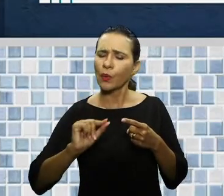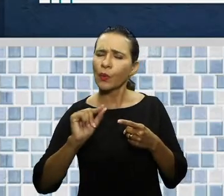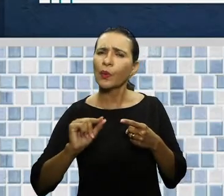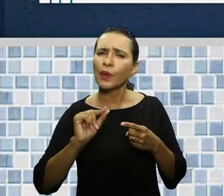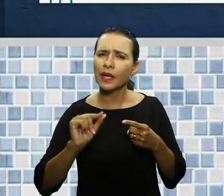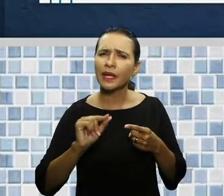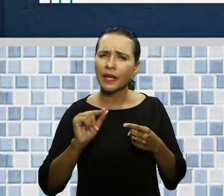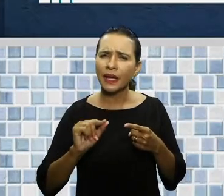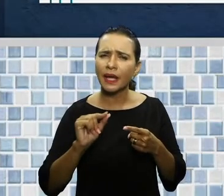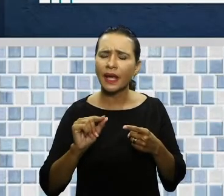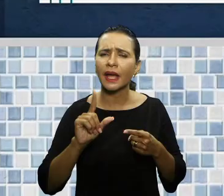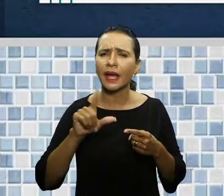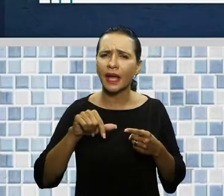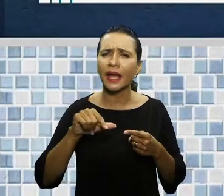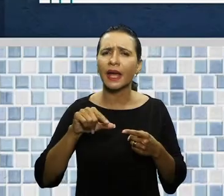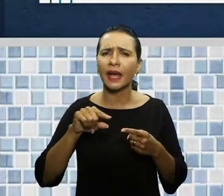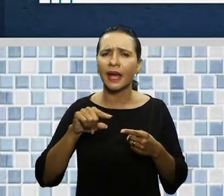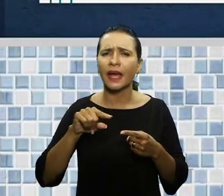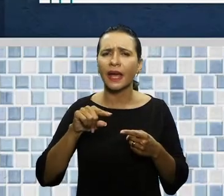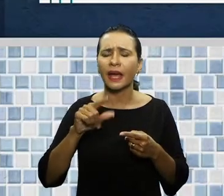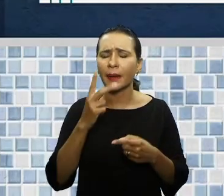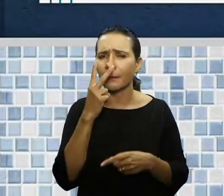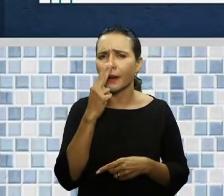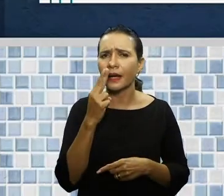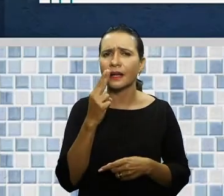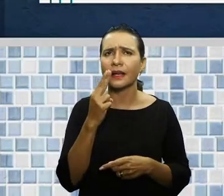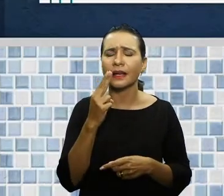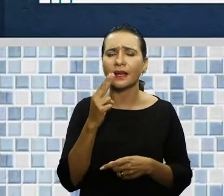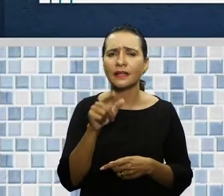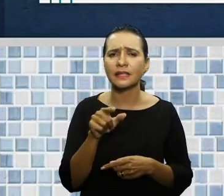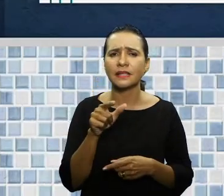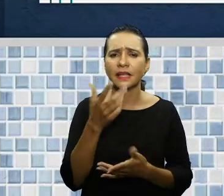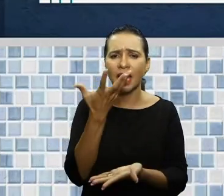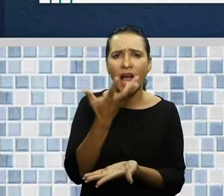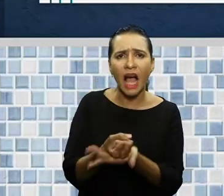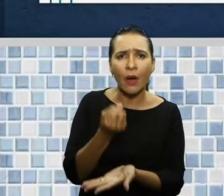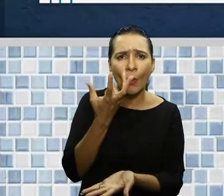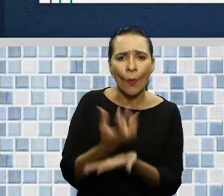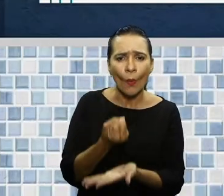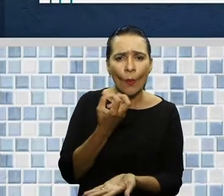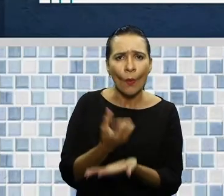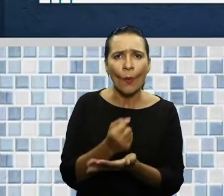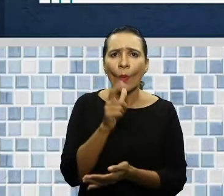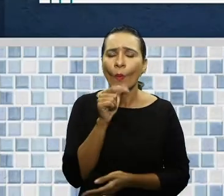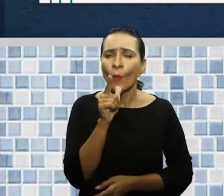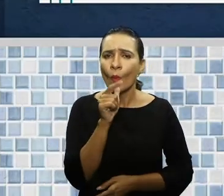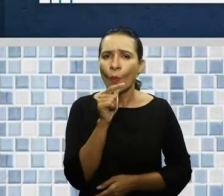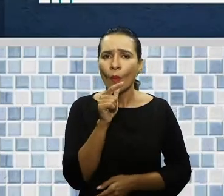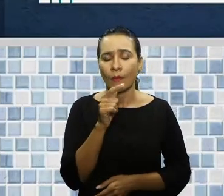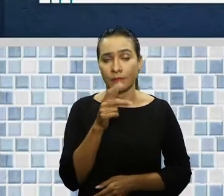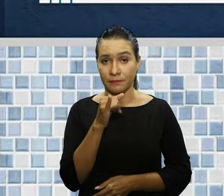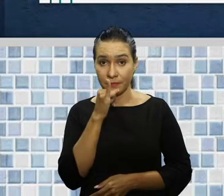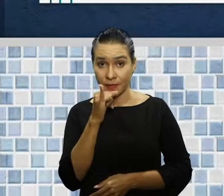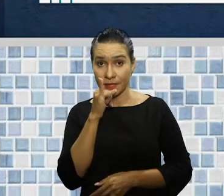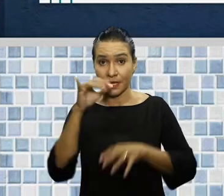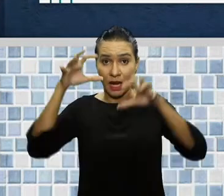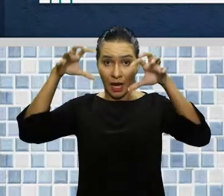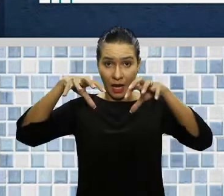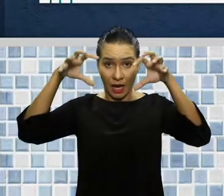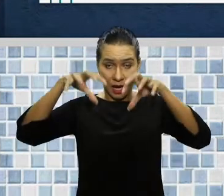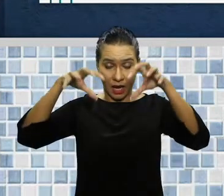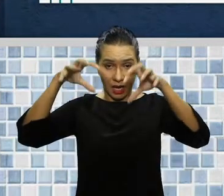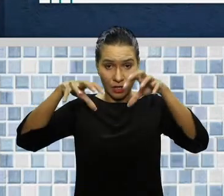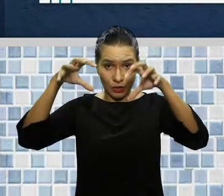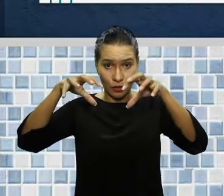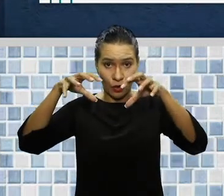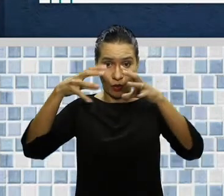que nutrir exageradamente aquela água. Então, quando chove, por exemplo, a chuva não